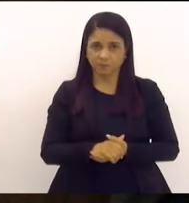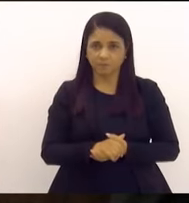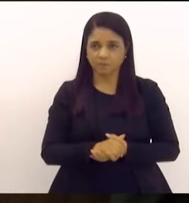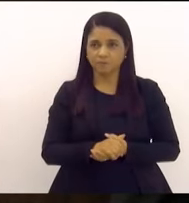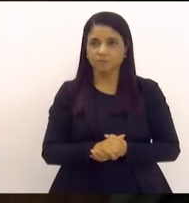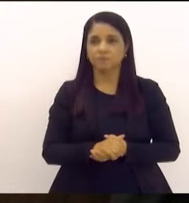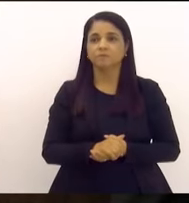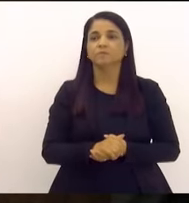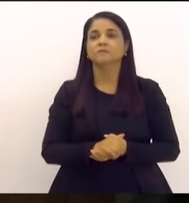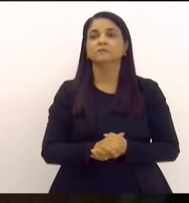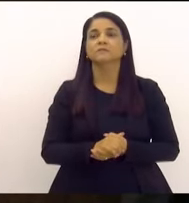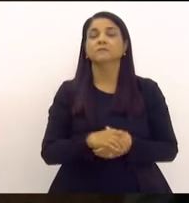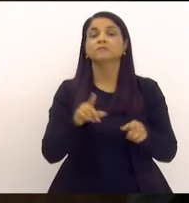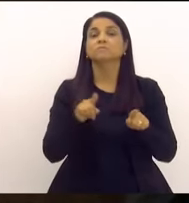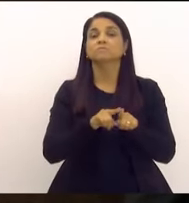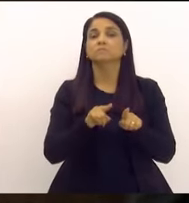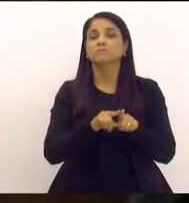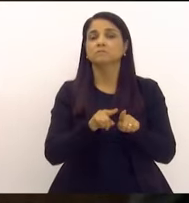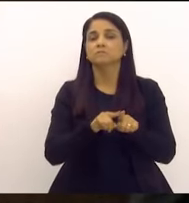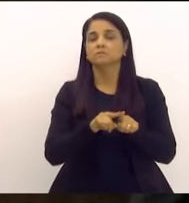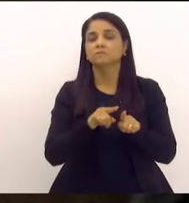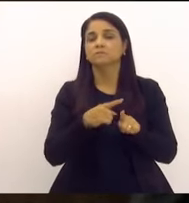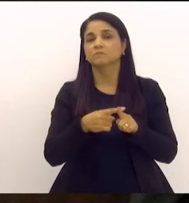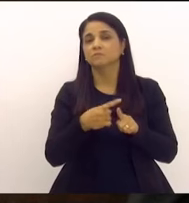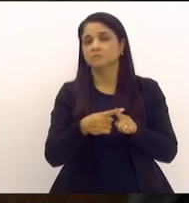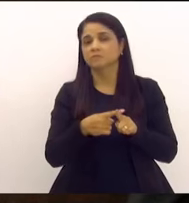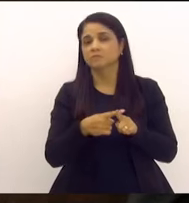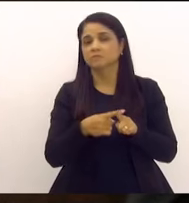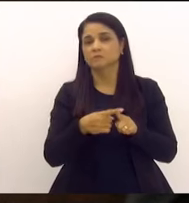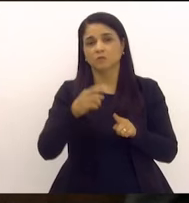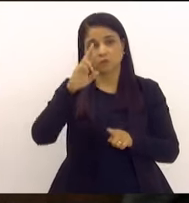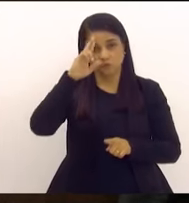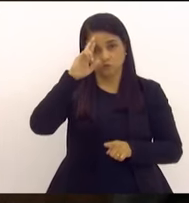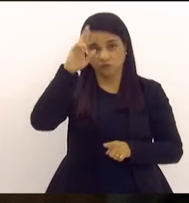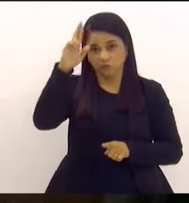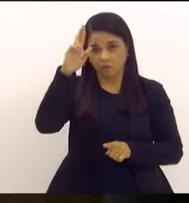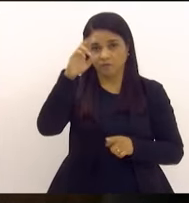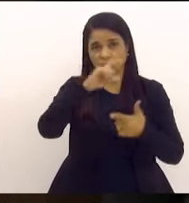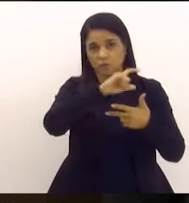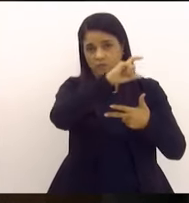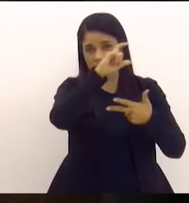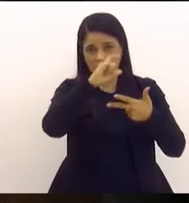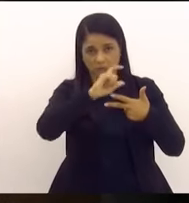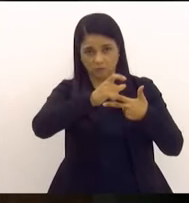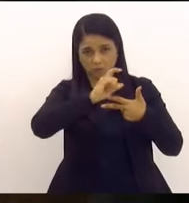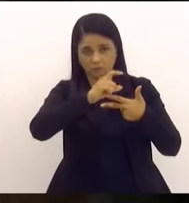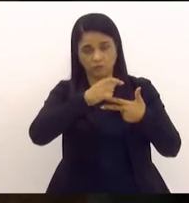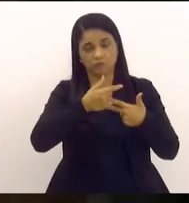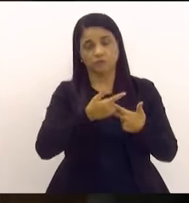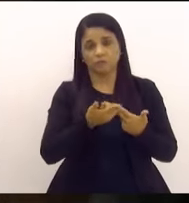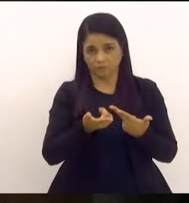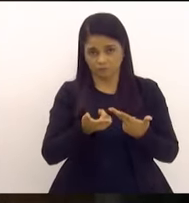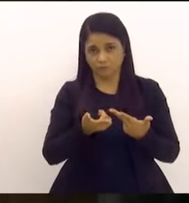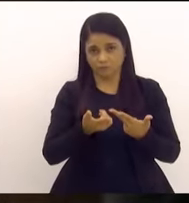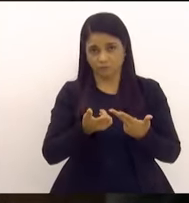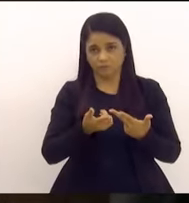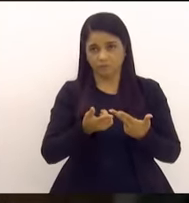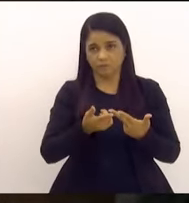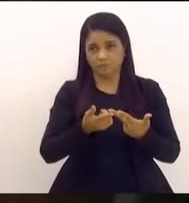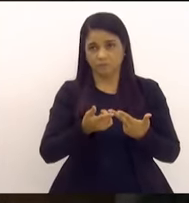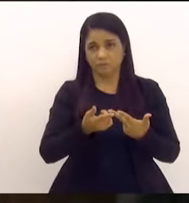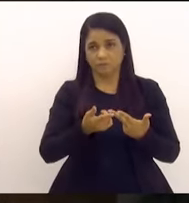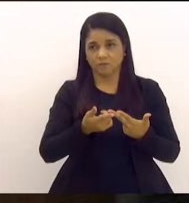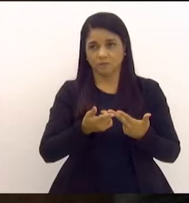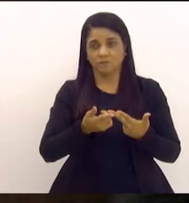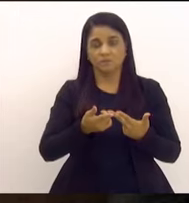porque trata-se de uma prerrogativa do chefe do Executivo face aos outros poderes. É uma prerrogativa,